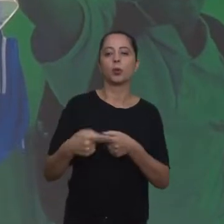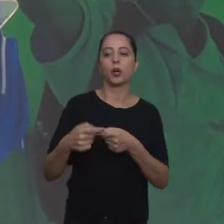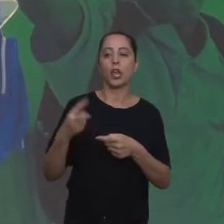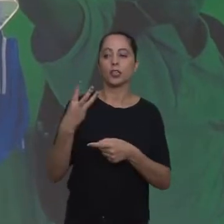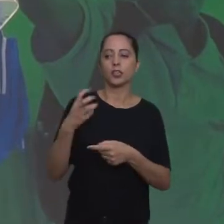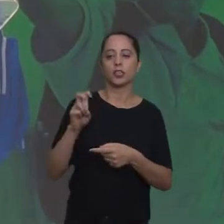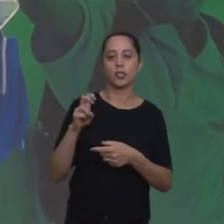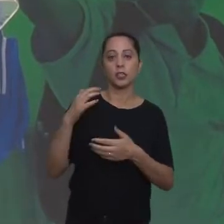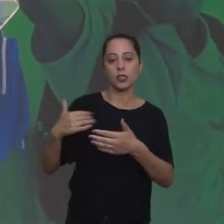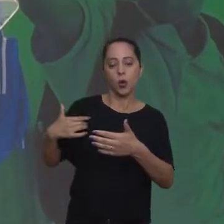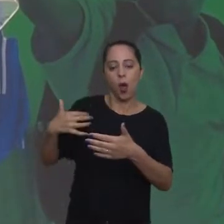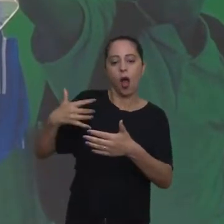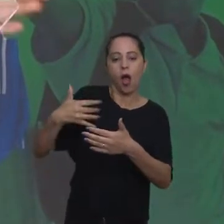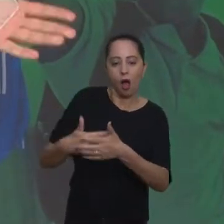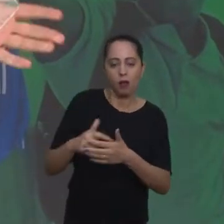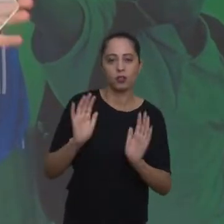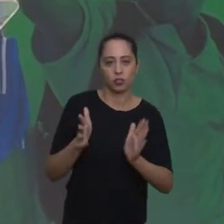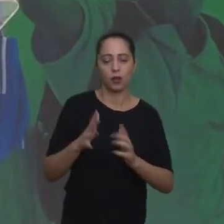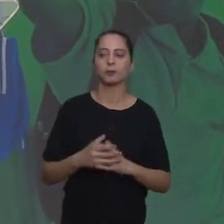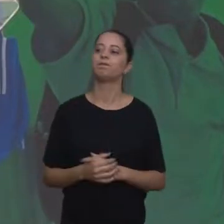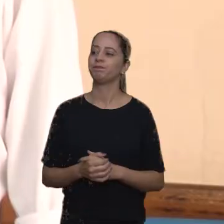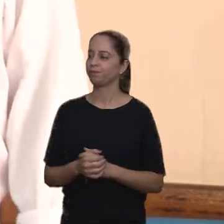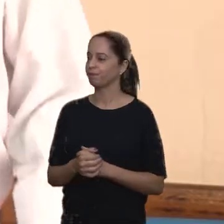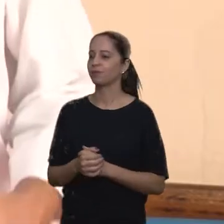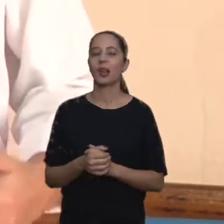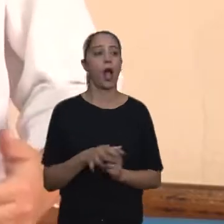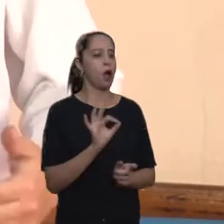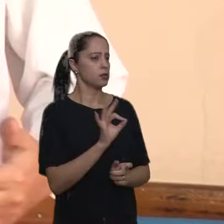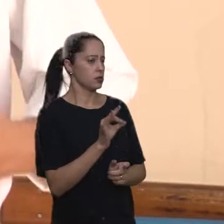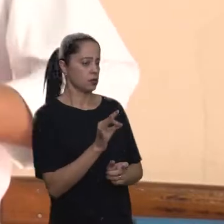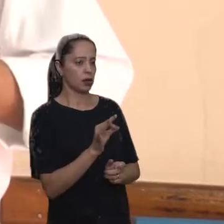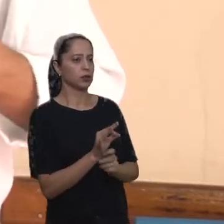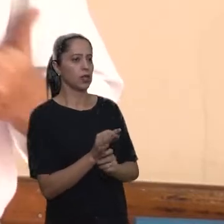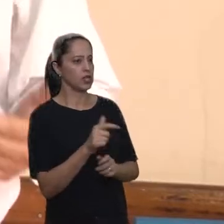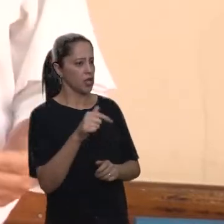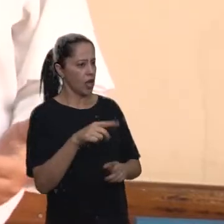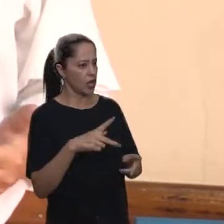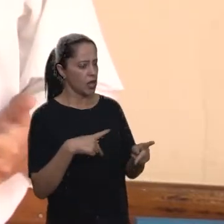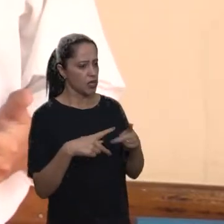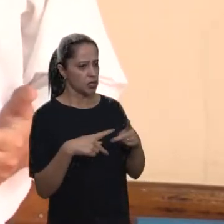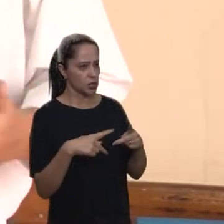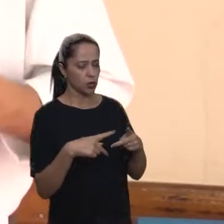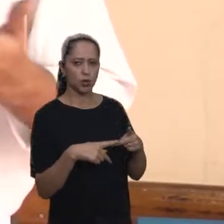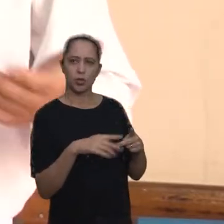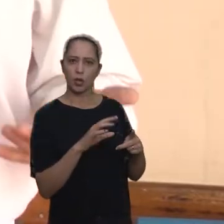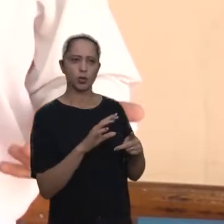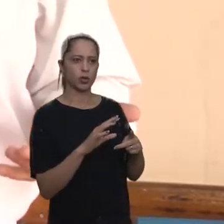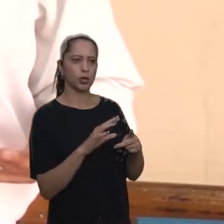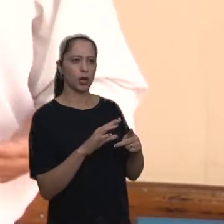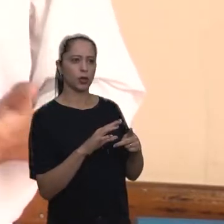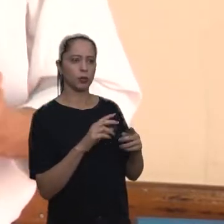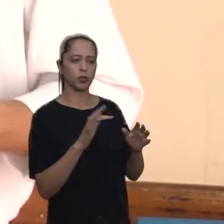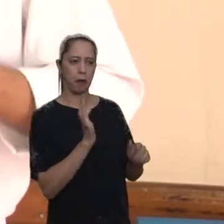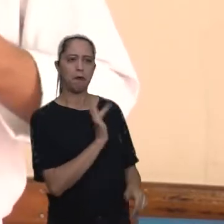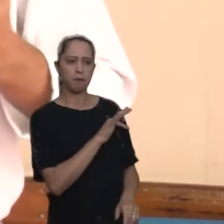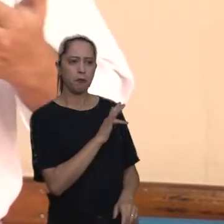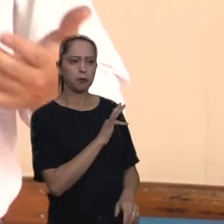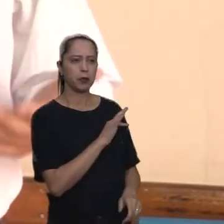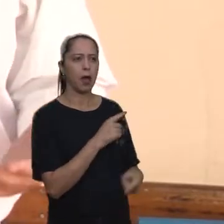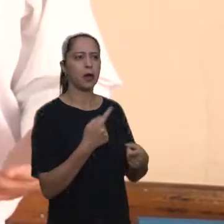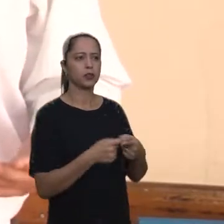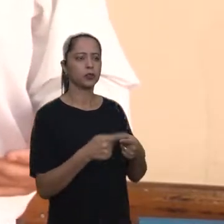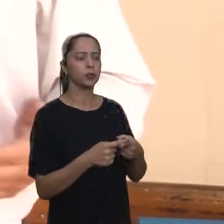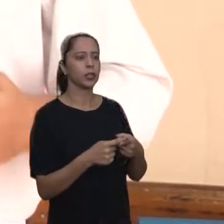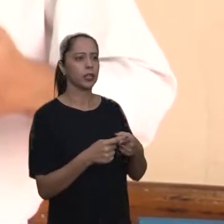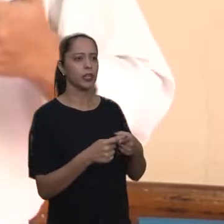da Fundaz nesses 35 anos de história. Com certeza, é um grande diferencial São José dos Campos ter uma Fundaz, coisa que poucas